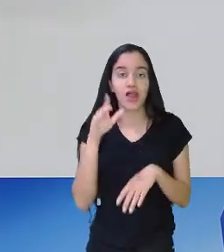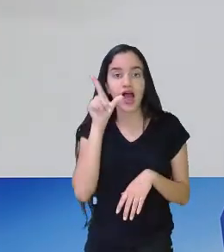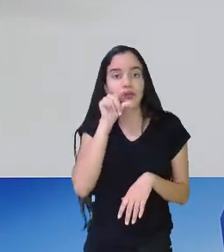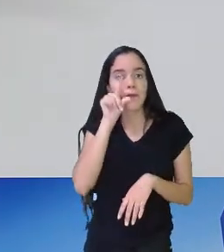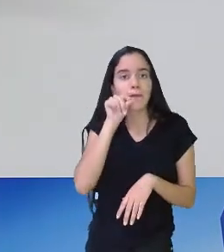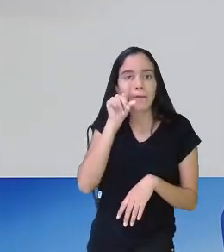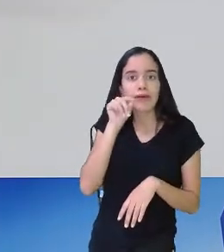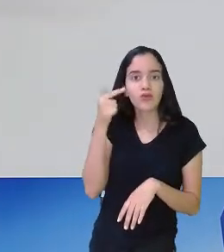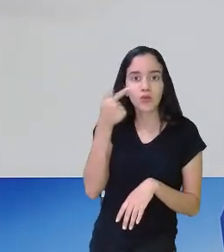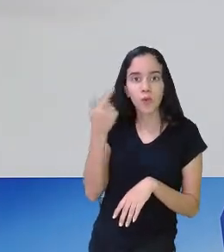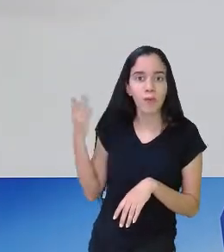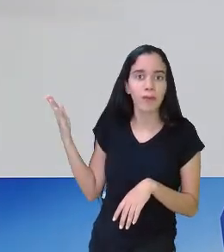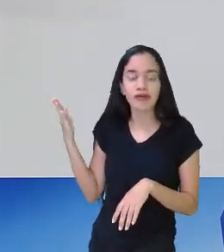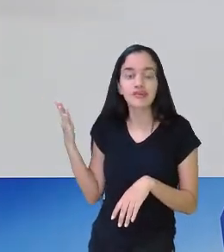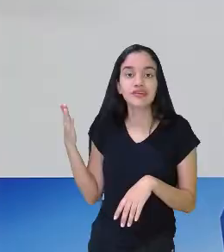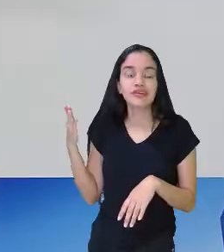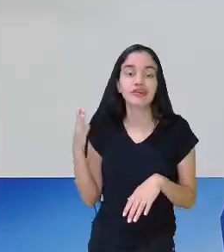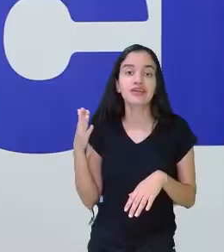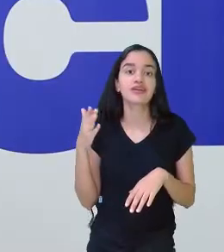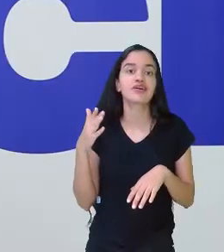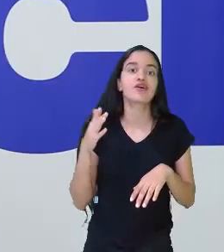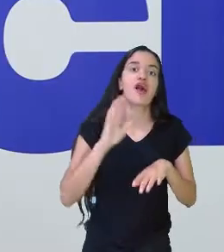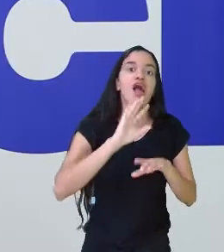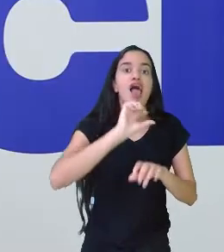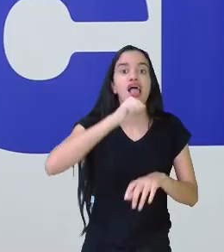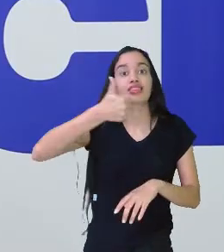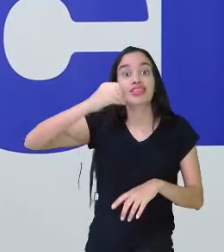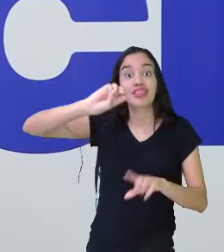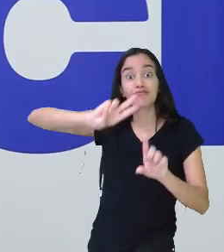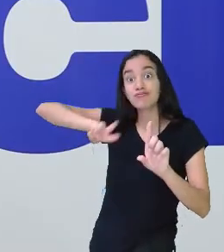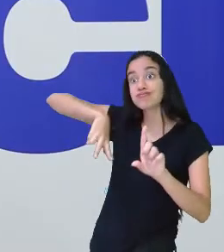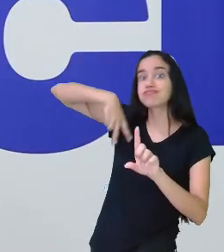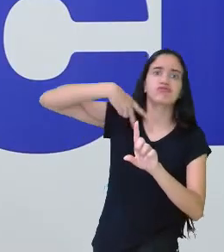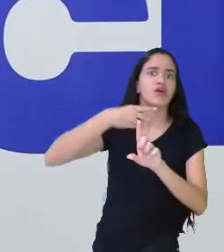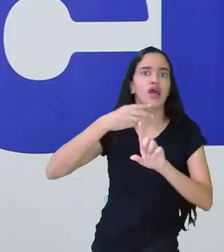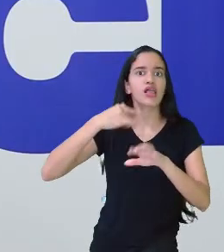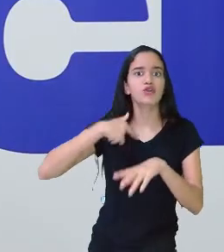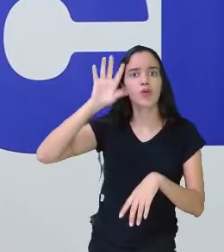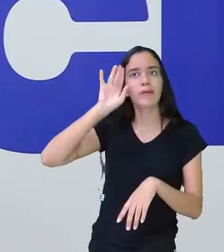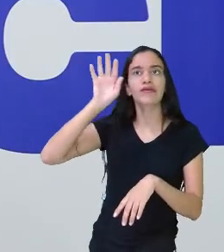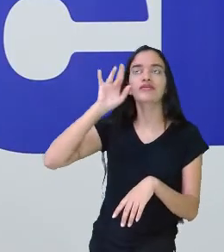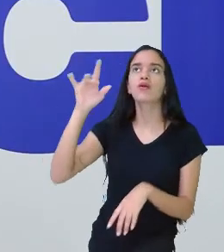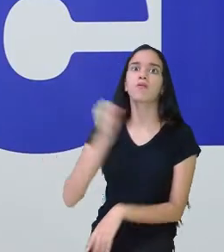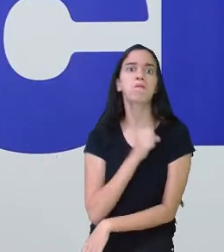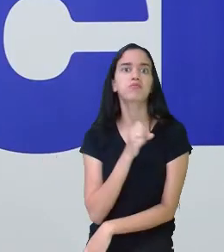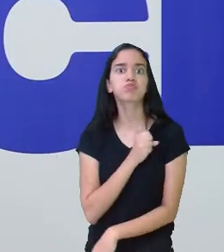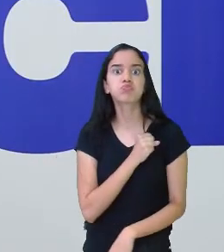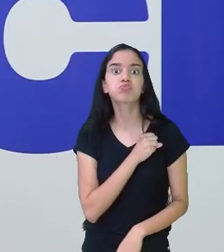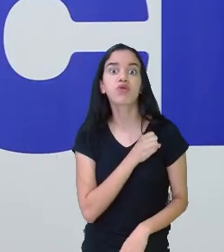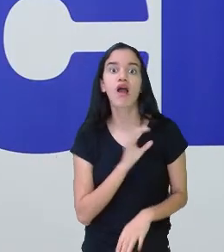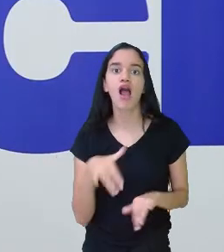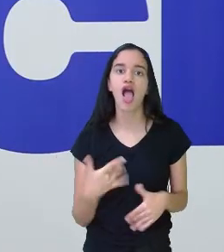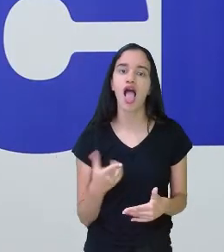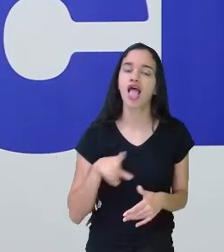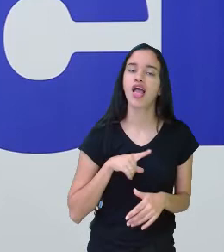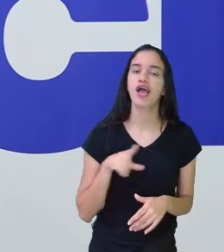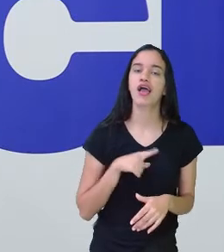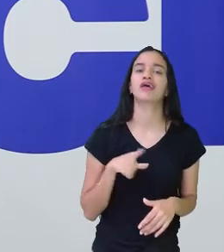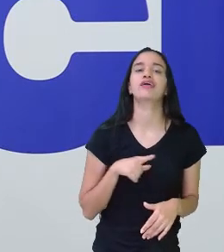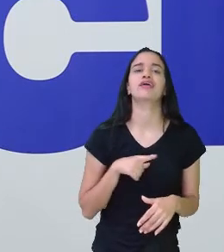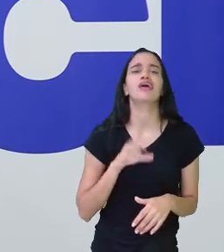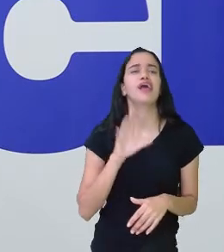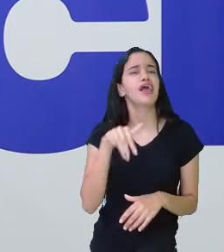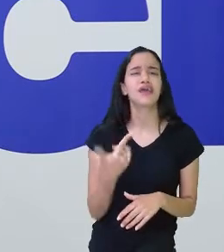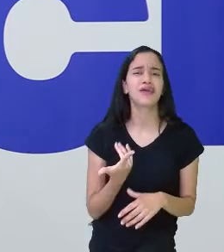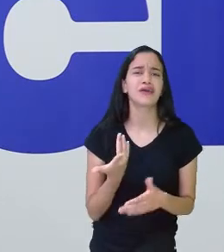multiplicado por 10, não é verdade, professora Márcia? É sim, eu já estou me imaginando assim, meu coração batendo desse jeito, eu teria que andar,